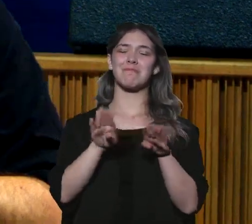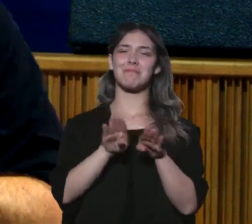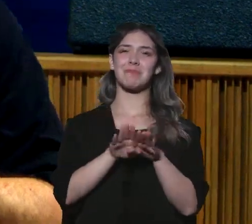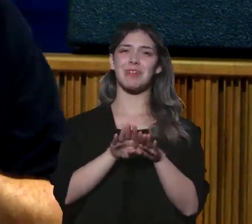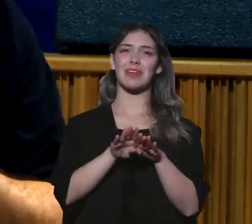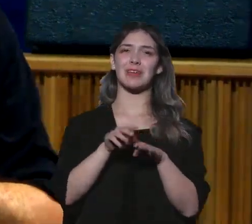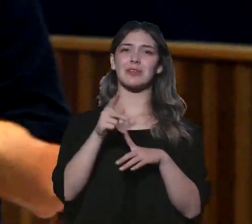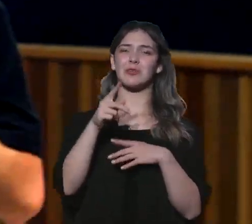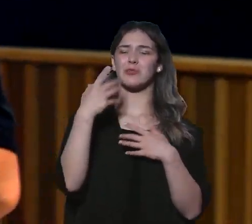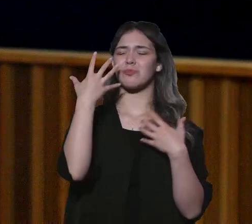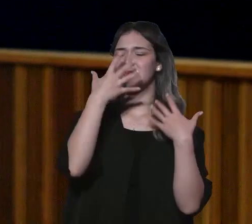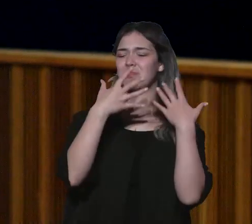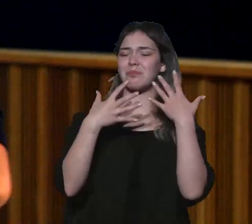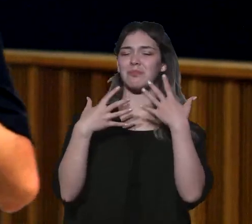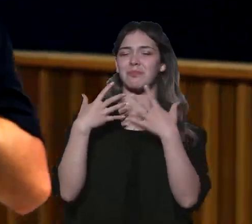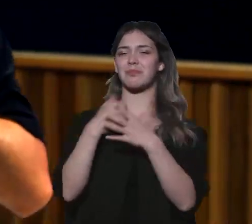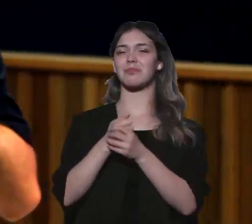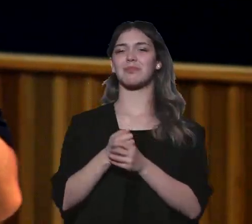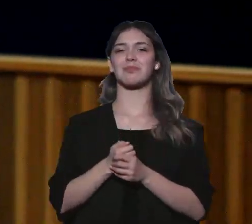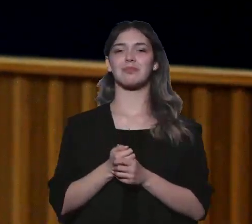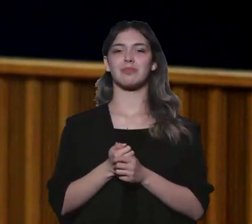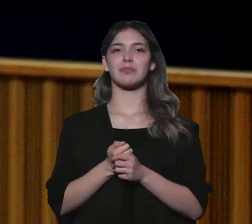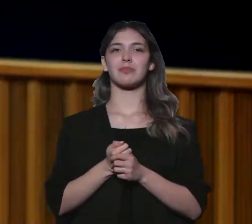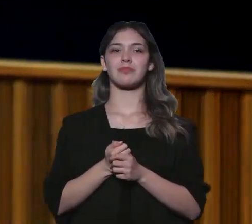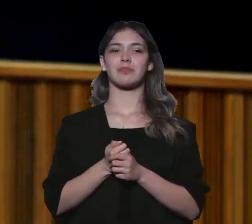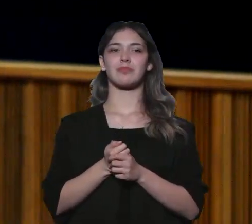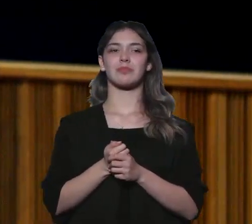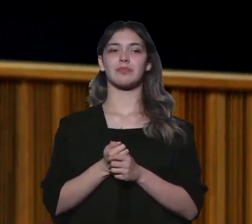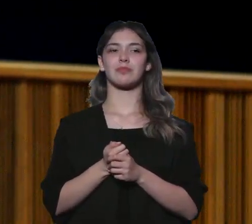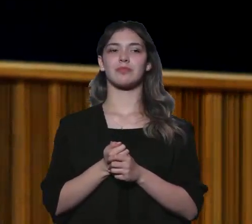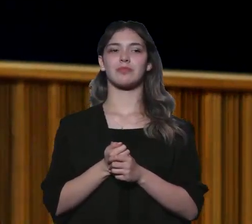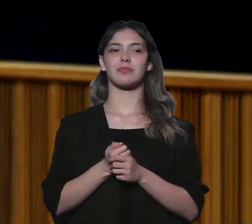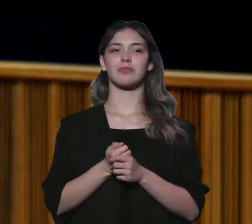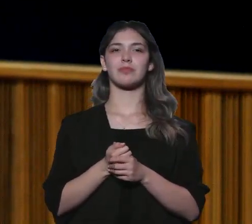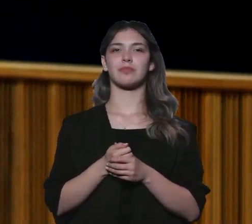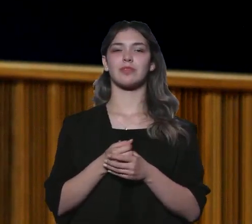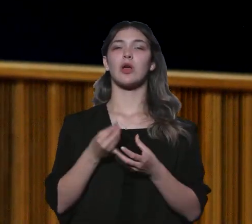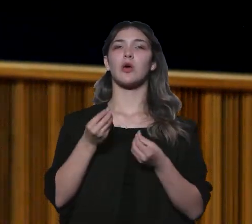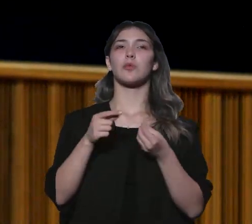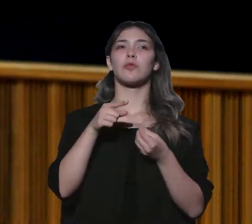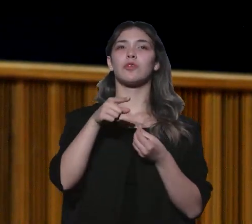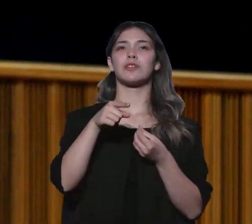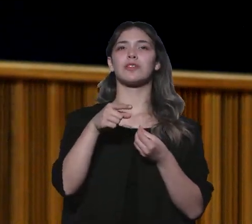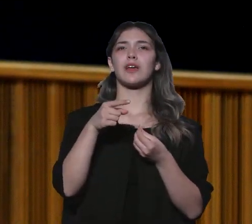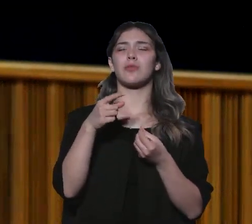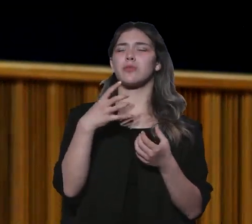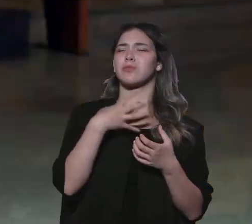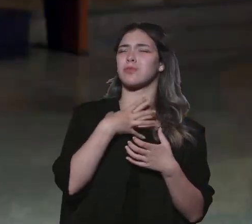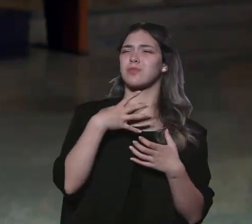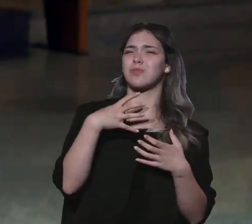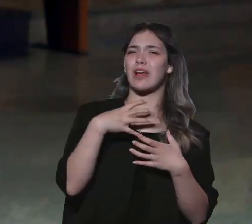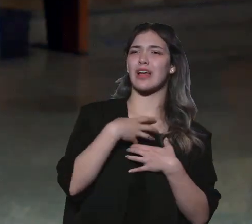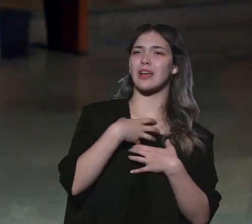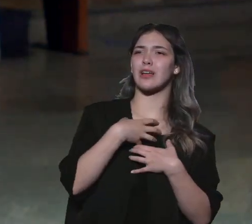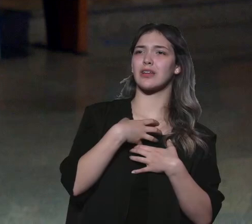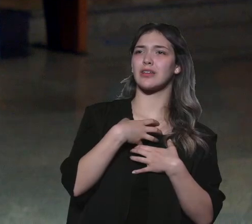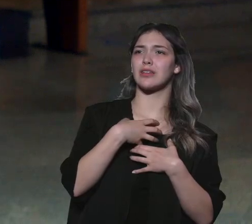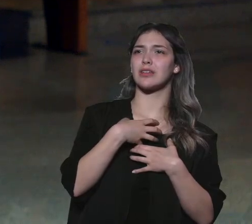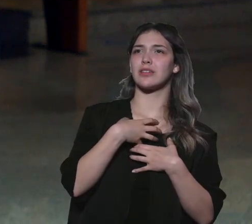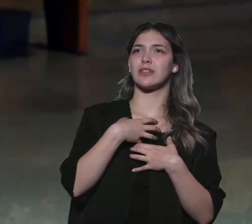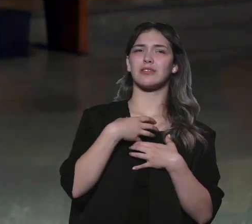olha no espelho. Eu vejo como você fica quando seus pais brigam. E eu quero te dar uma vida